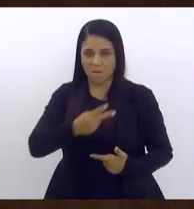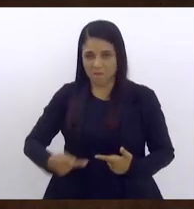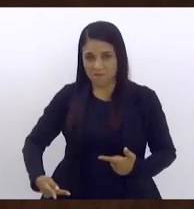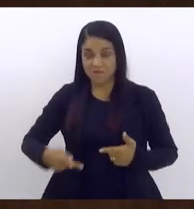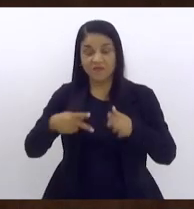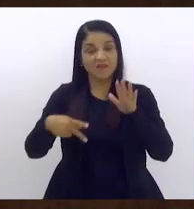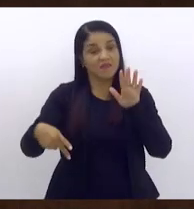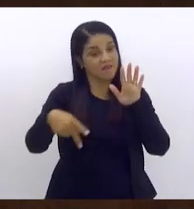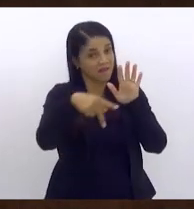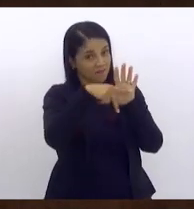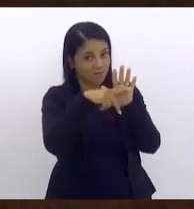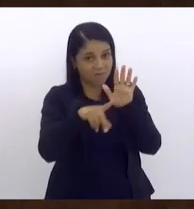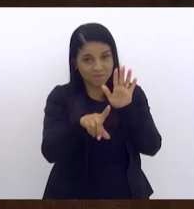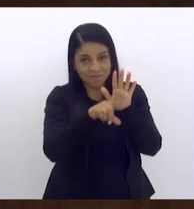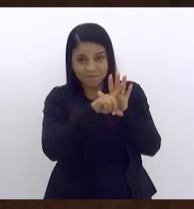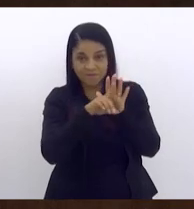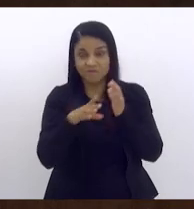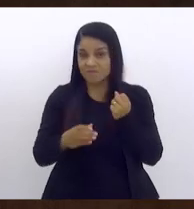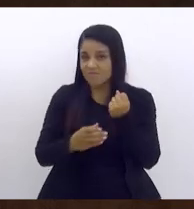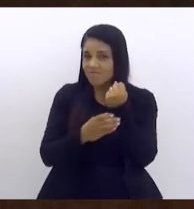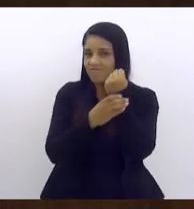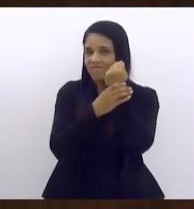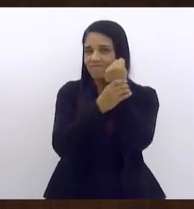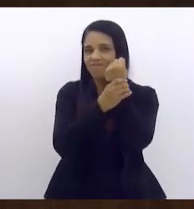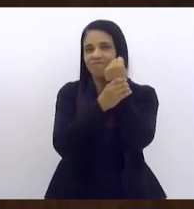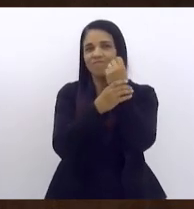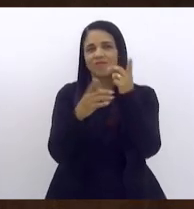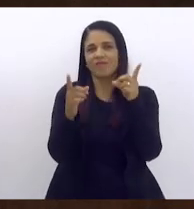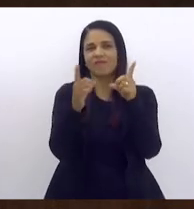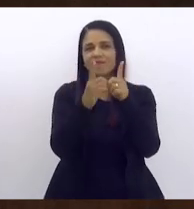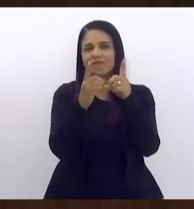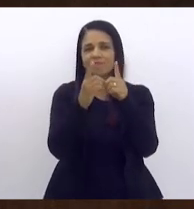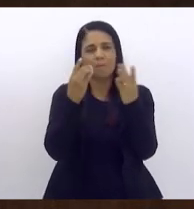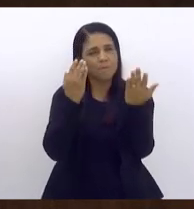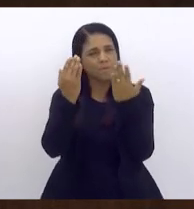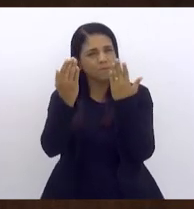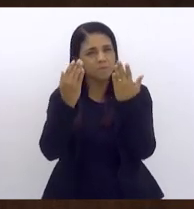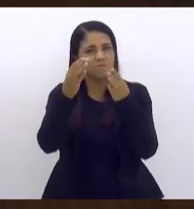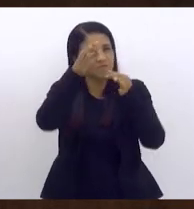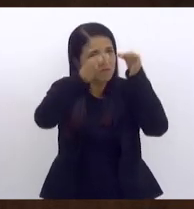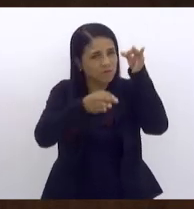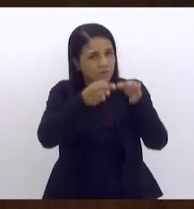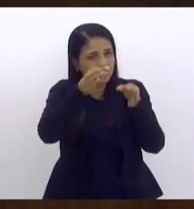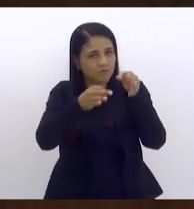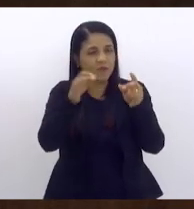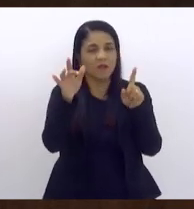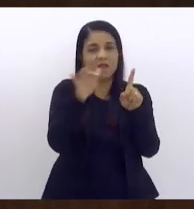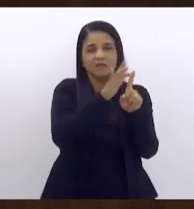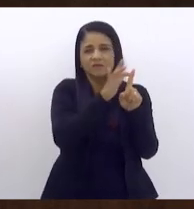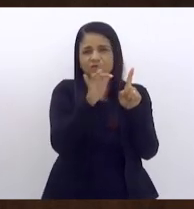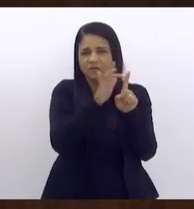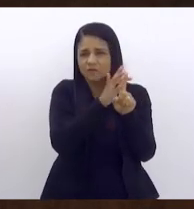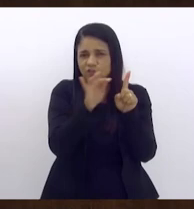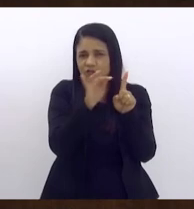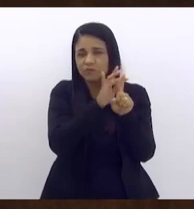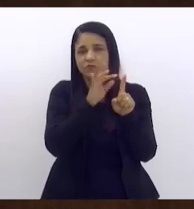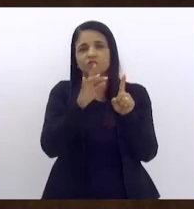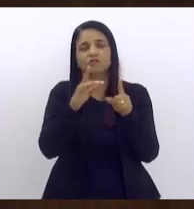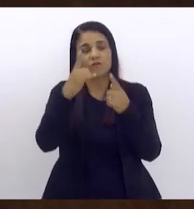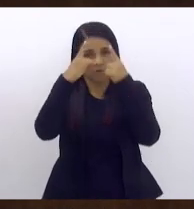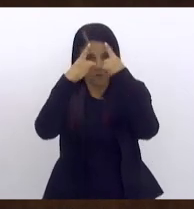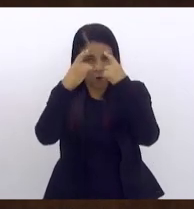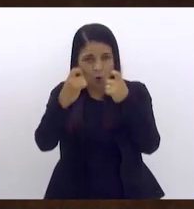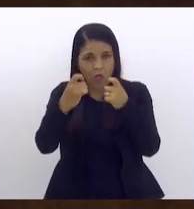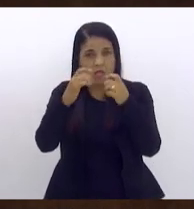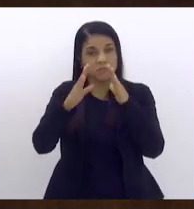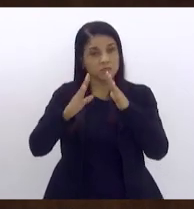pretende que se garanta o atendimento psicológico e jurídico às vítimas de violência doméstica